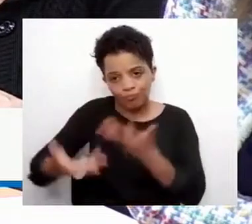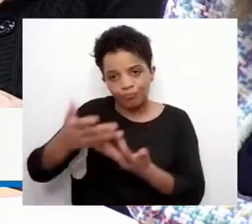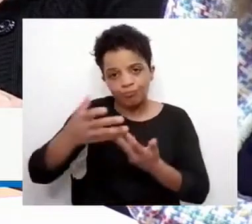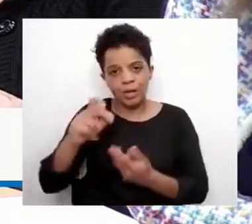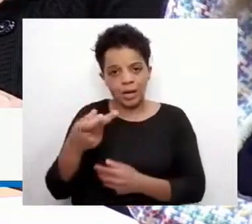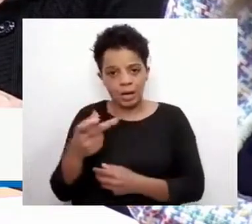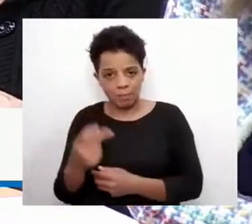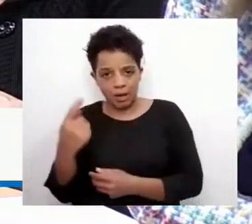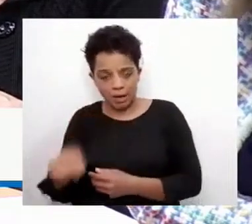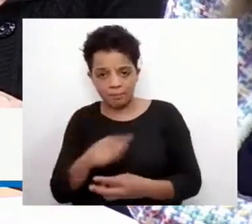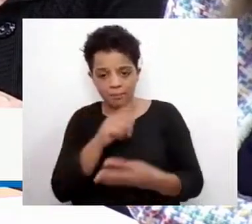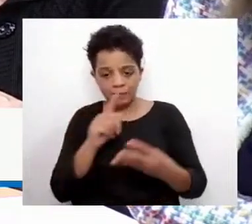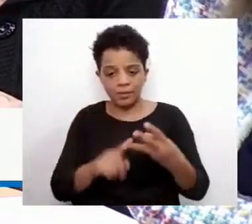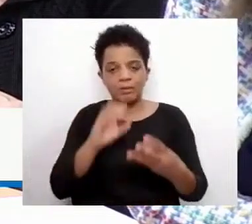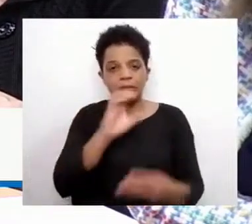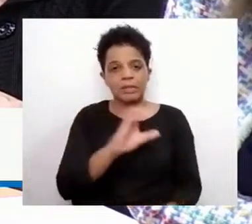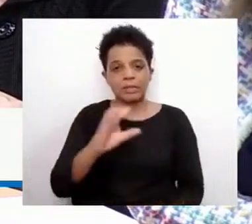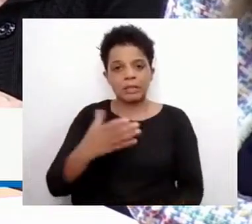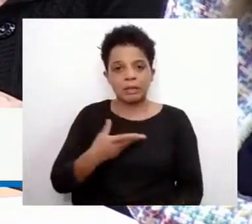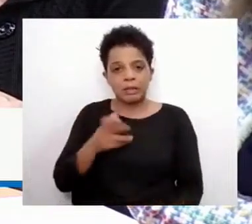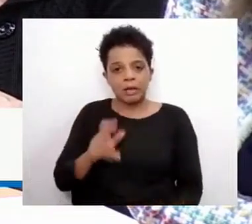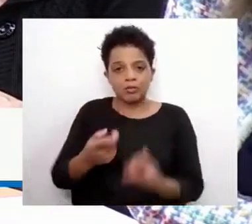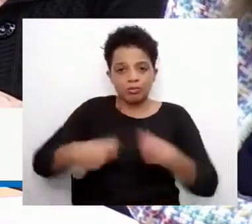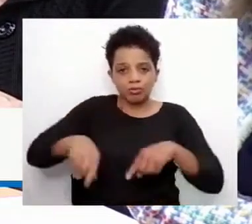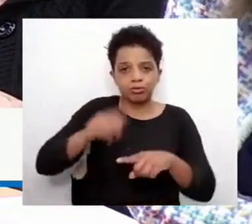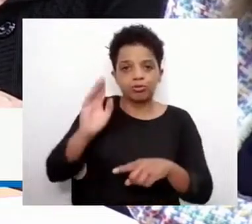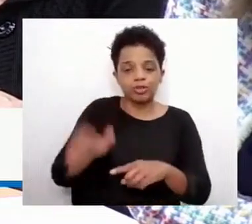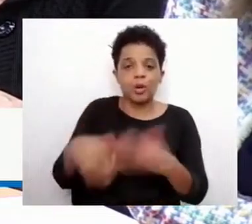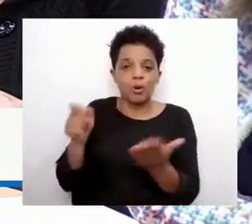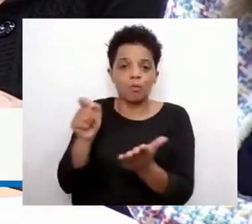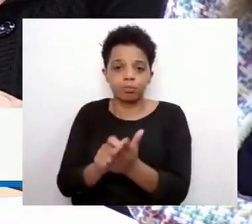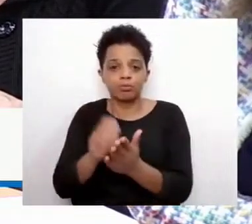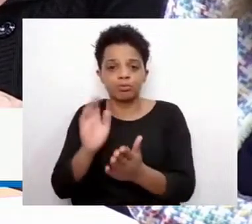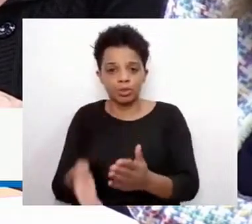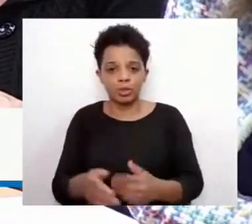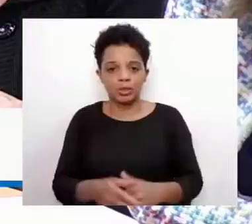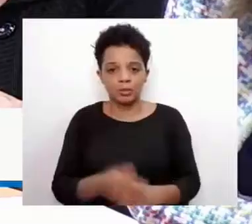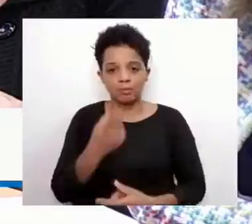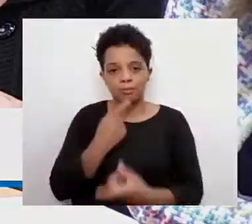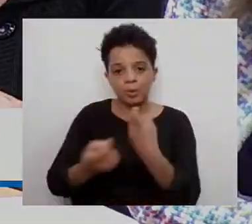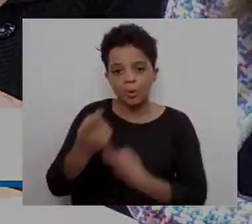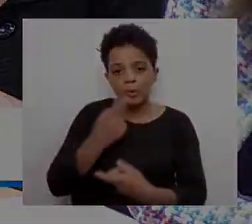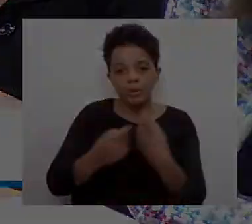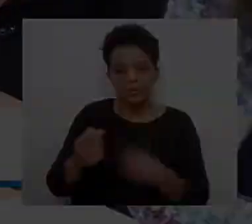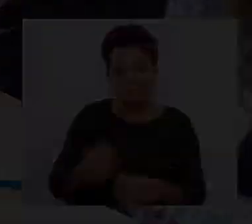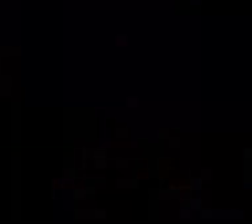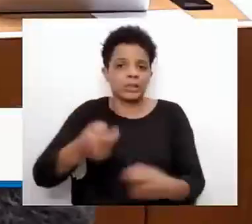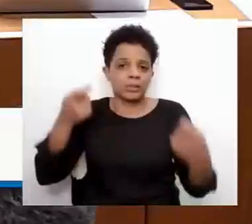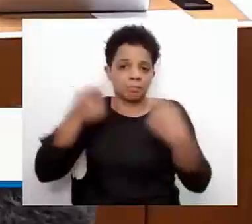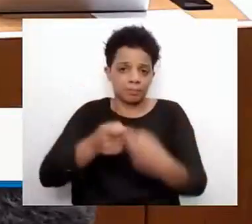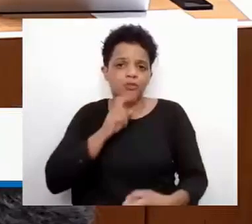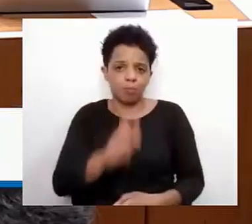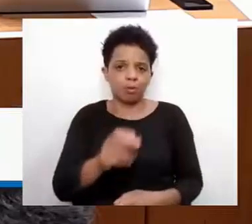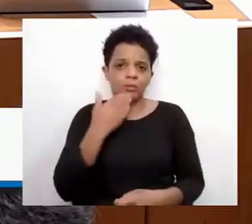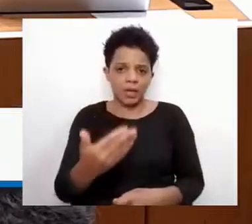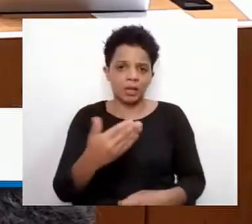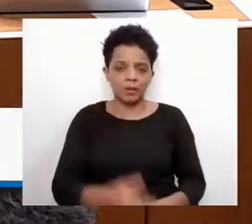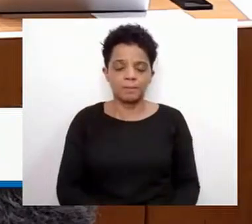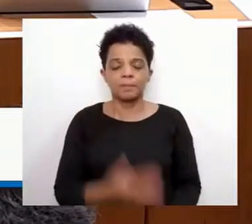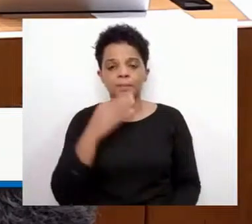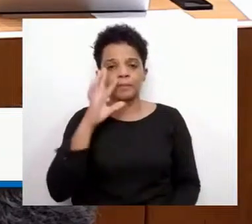com a CCDR já foi feita a reunião ou pelo menos agendada, estas perguntas todas que eu coloquei. Muito obrigada. Posso responder, Sr. Muito obrigada, Sr.